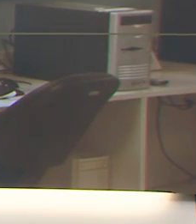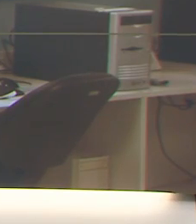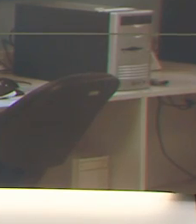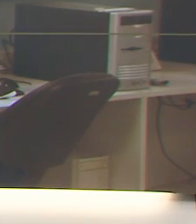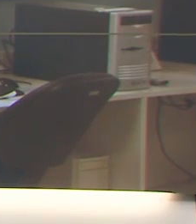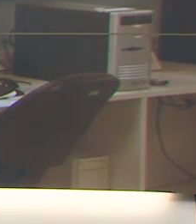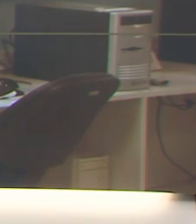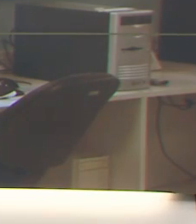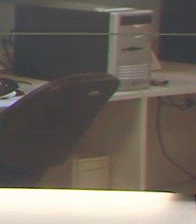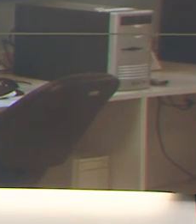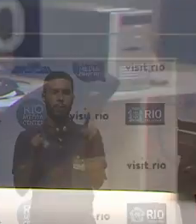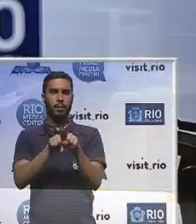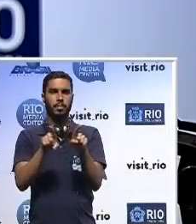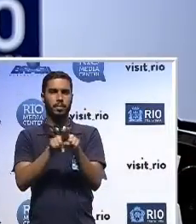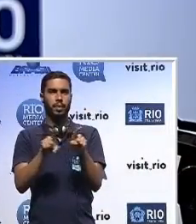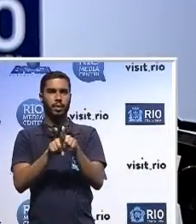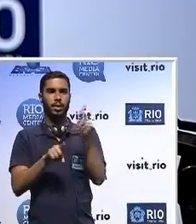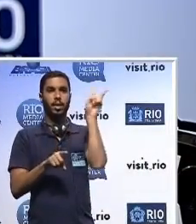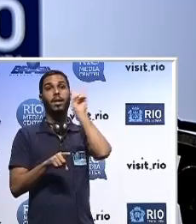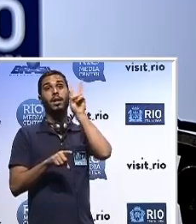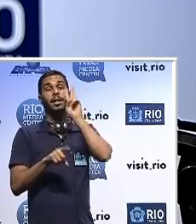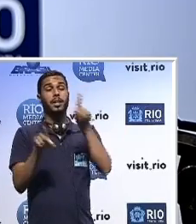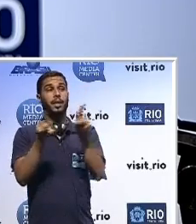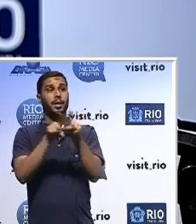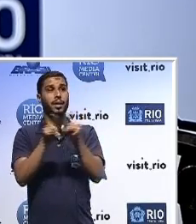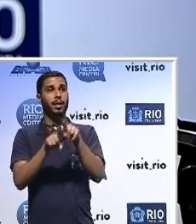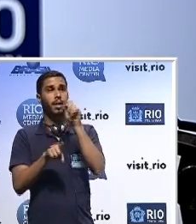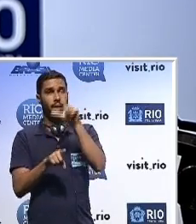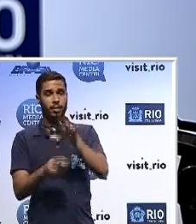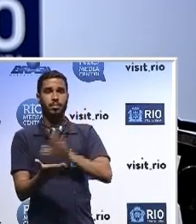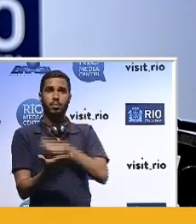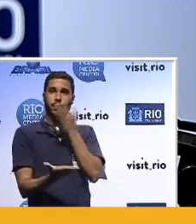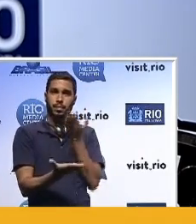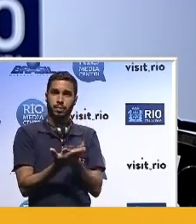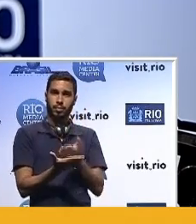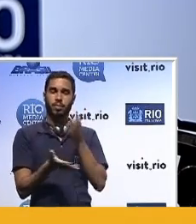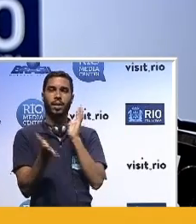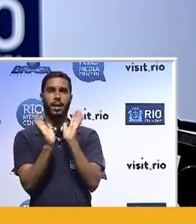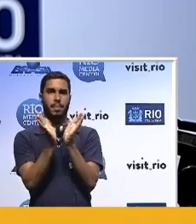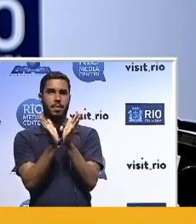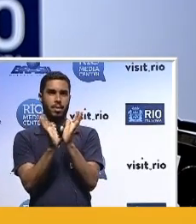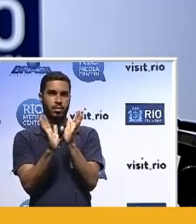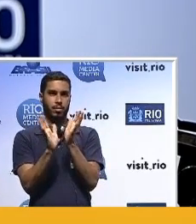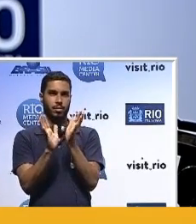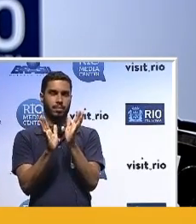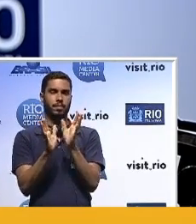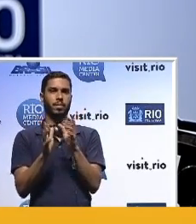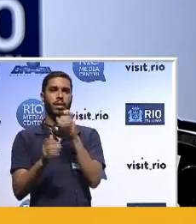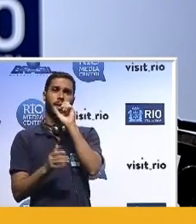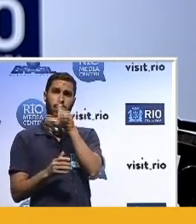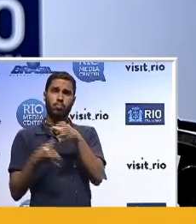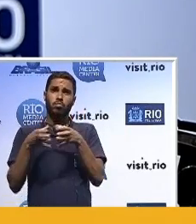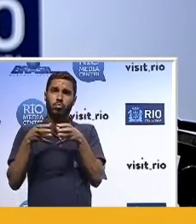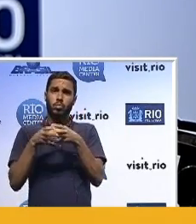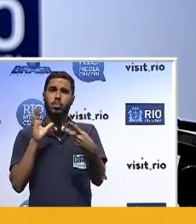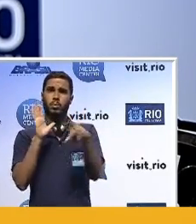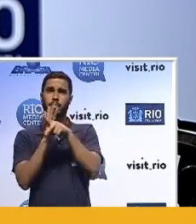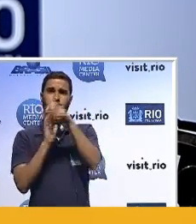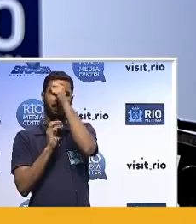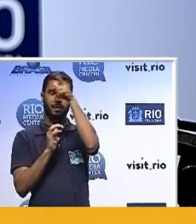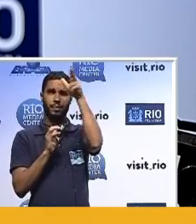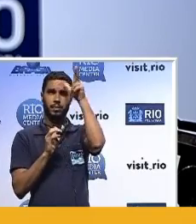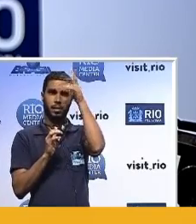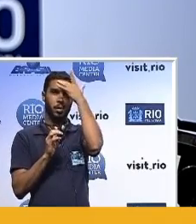Brasil. Vamos acompanhar. Da Língua Brasileira de Sinais, Libras, oferecida pela Secretaria Municipal da Pessoa